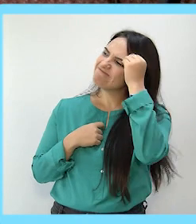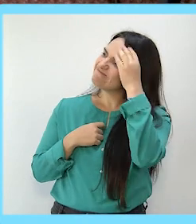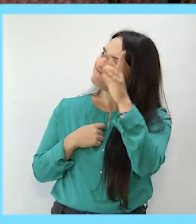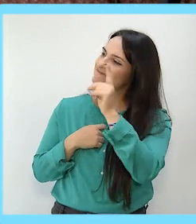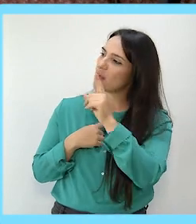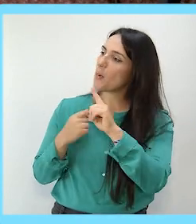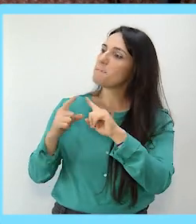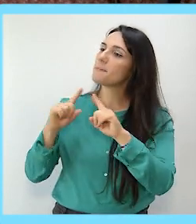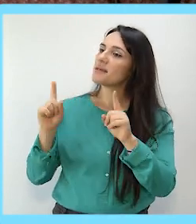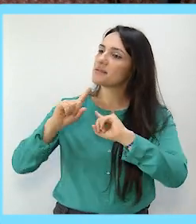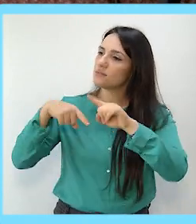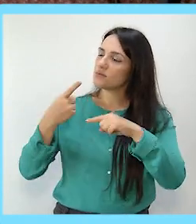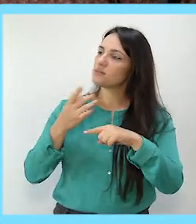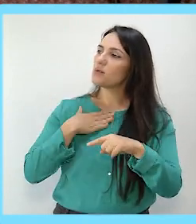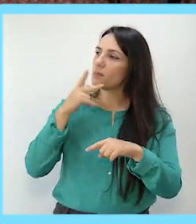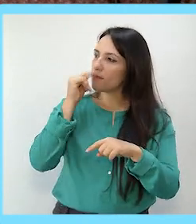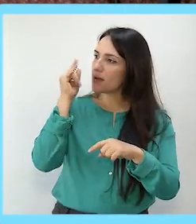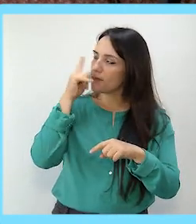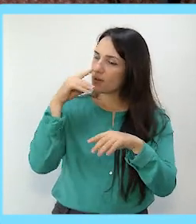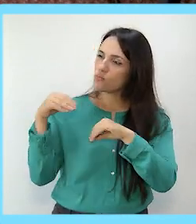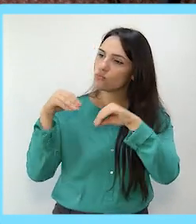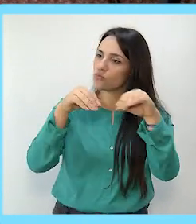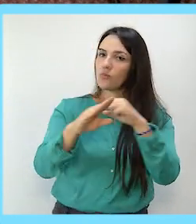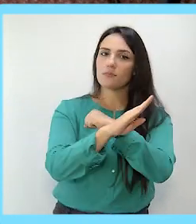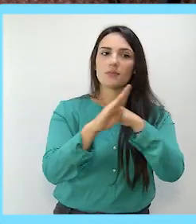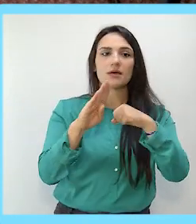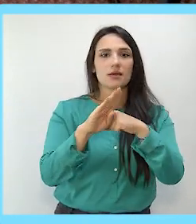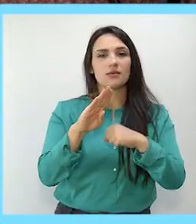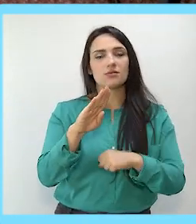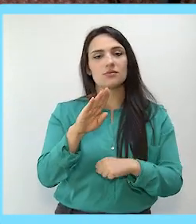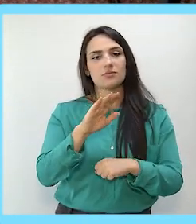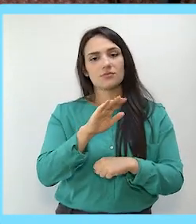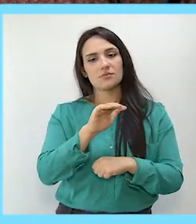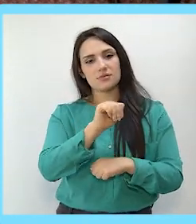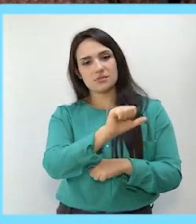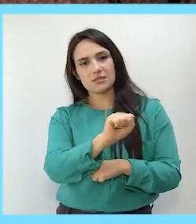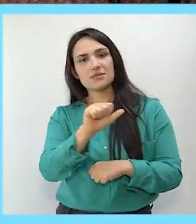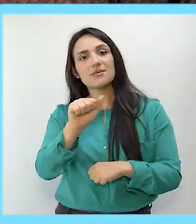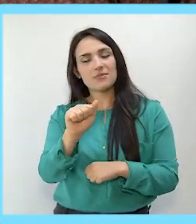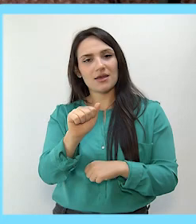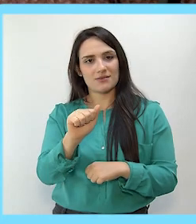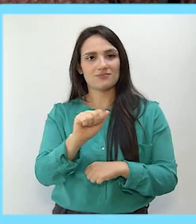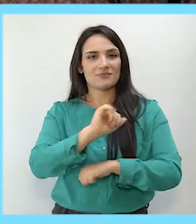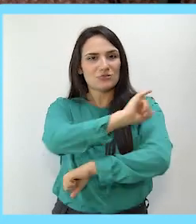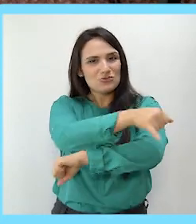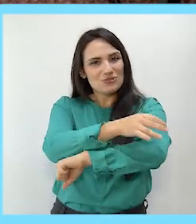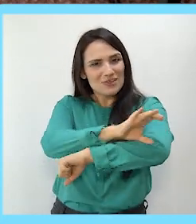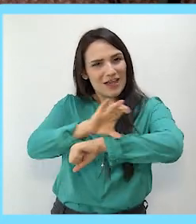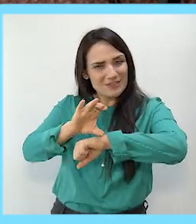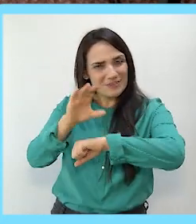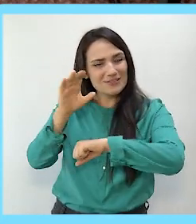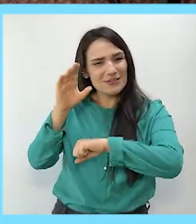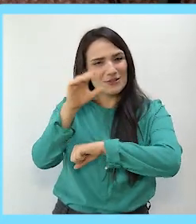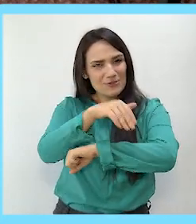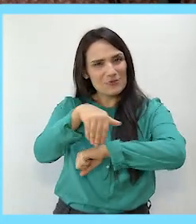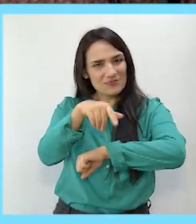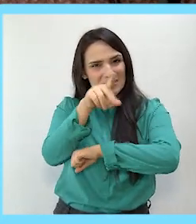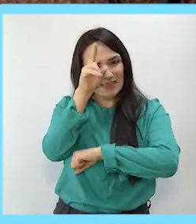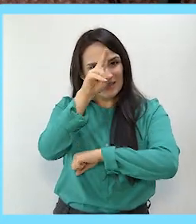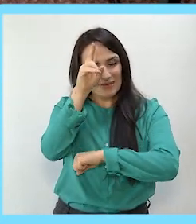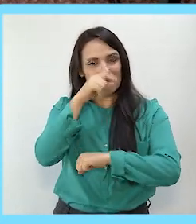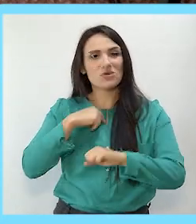Mas depois meus pais se mudaram para o bairro Santo Amaro. Região ali da Júlio de Castilho. Conheço exatamente, bem, eu cresci ali. Naquela